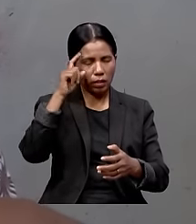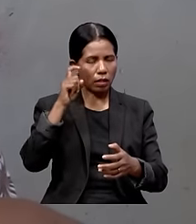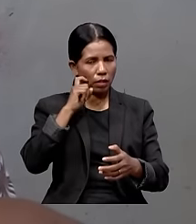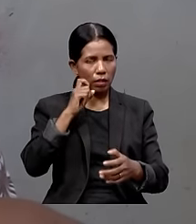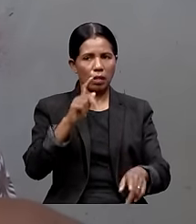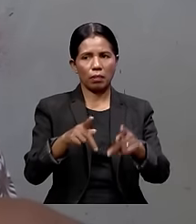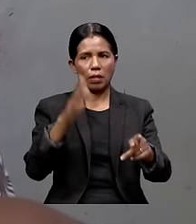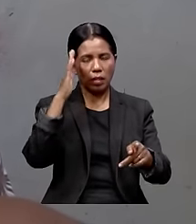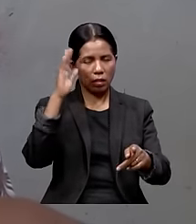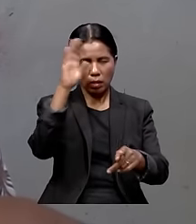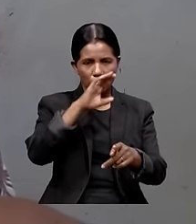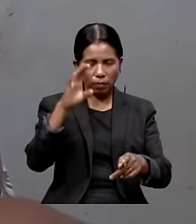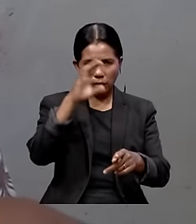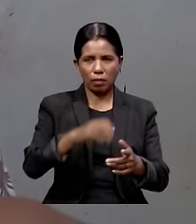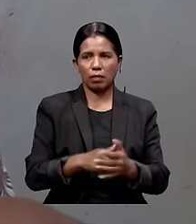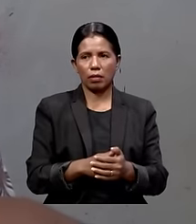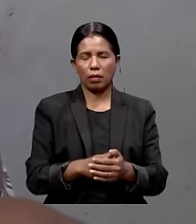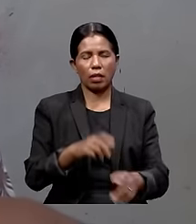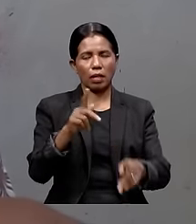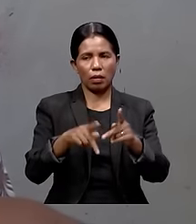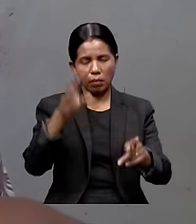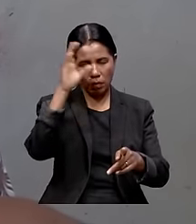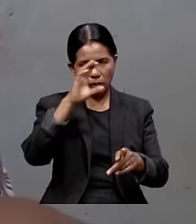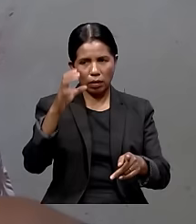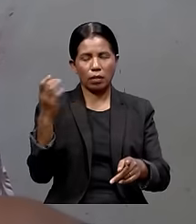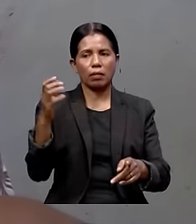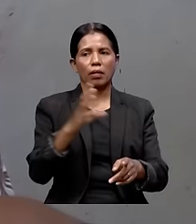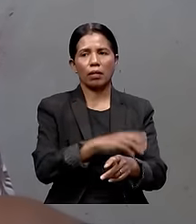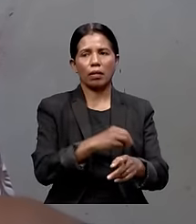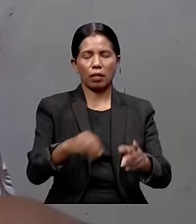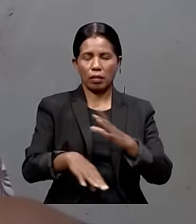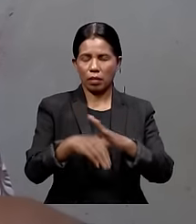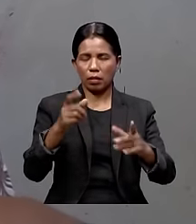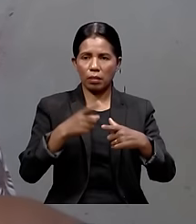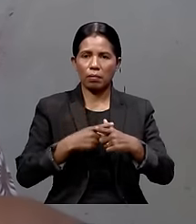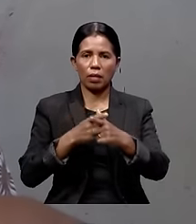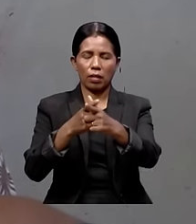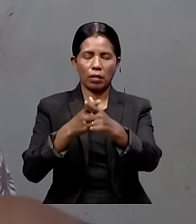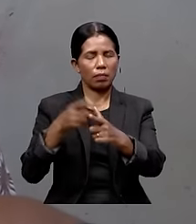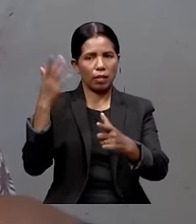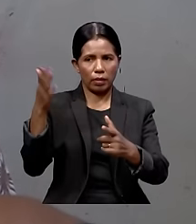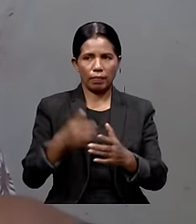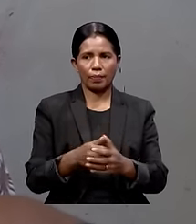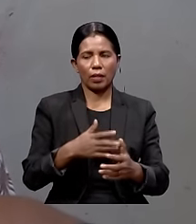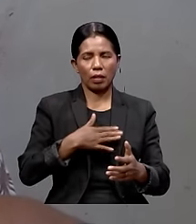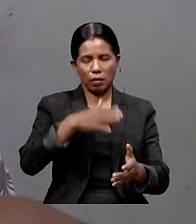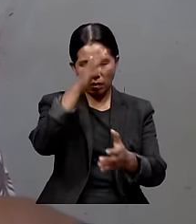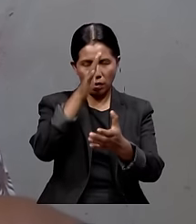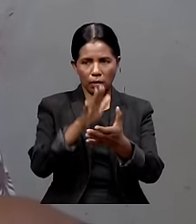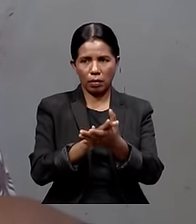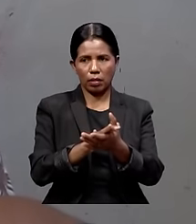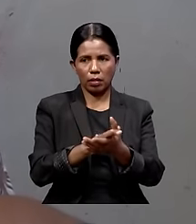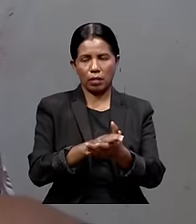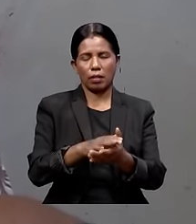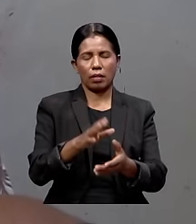e ma kumisa tu puka ona e ma kumisa wis buka ona ni mes dada ona sai ona balete ne ba agora hauni ka tu zone ni mes ba pasira